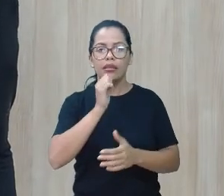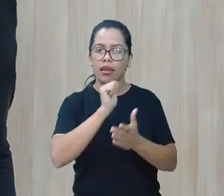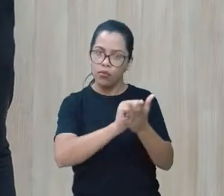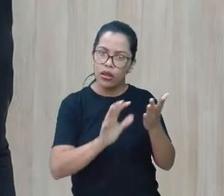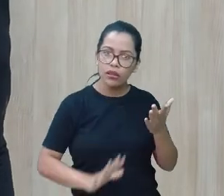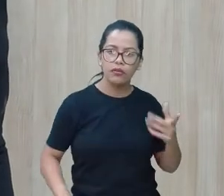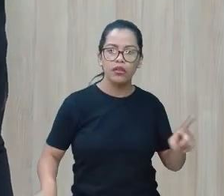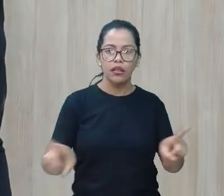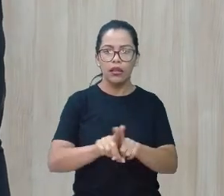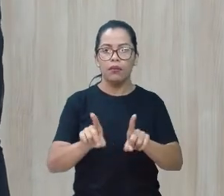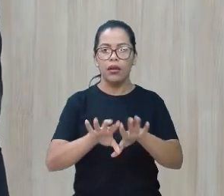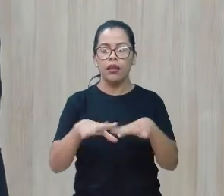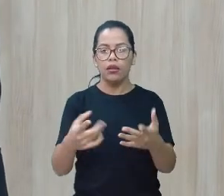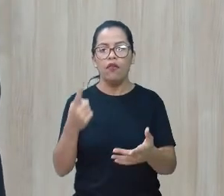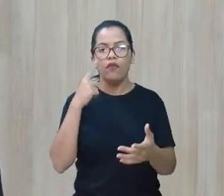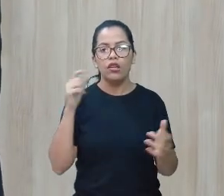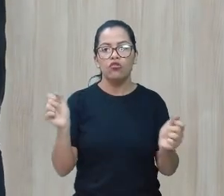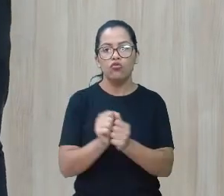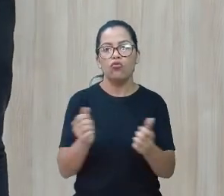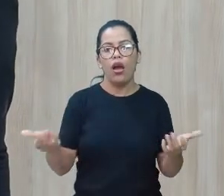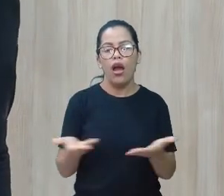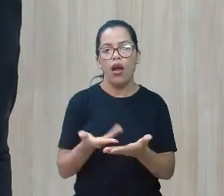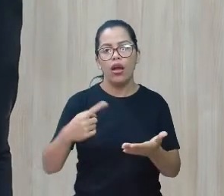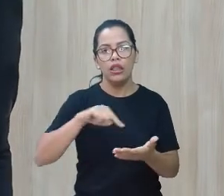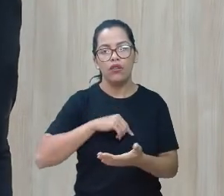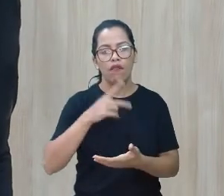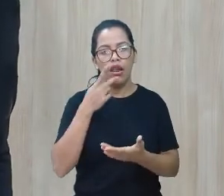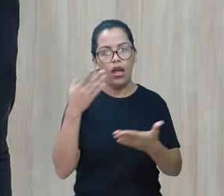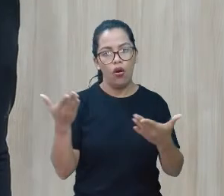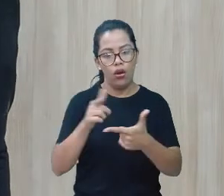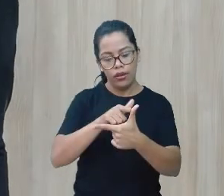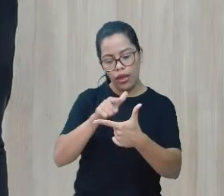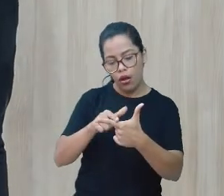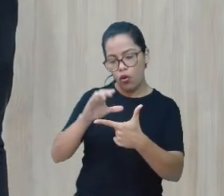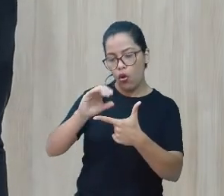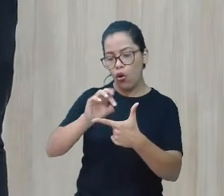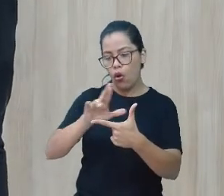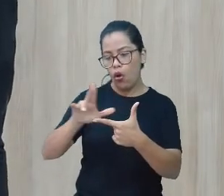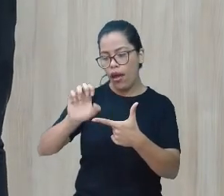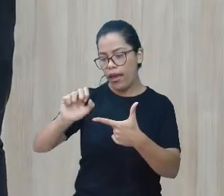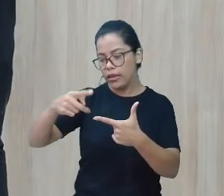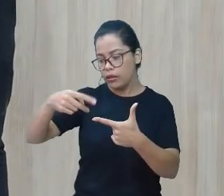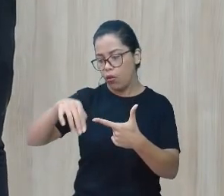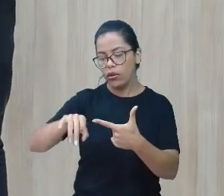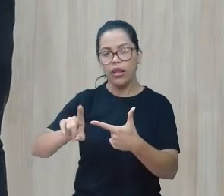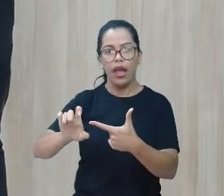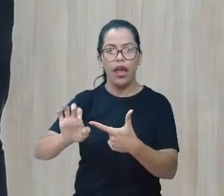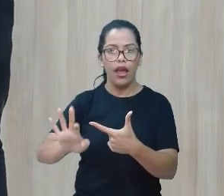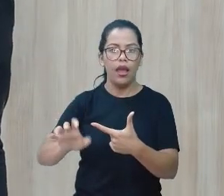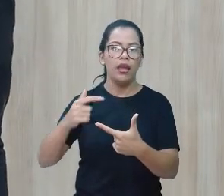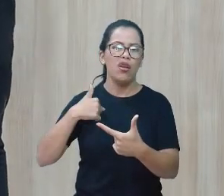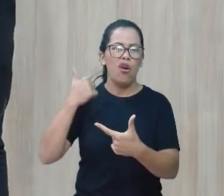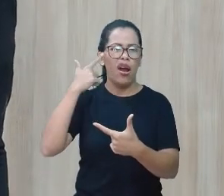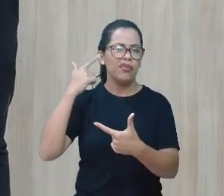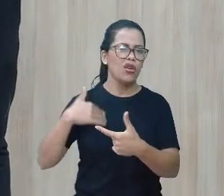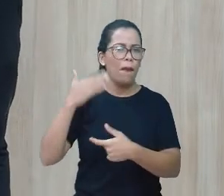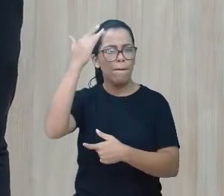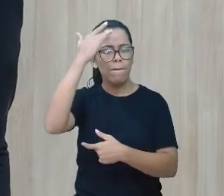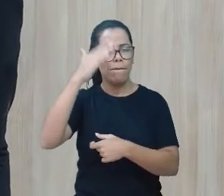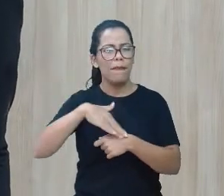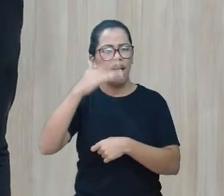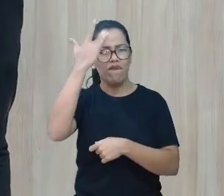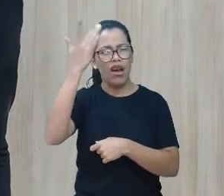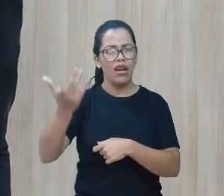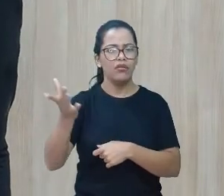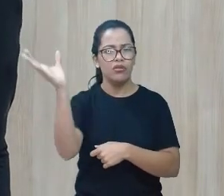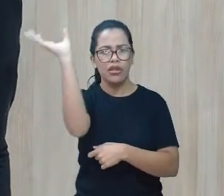exercícios, tá bom? Então, acompanha aqui comigo, vamos falar dos ângulos correspondentes, que eu acho que, dentre os 3, ele é um dos mais fáceis, né, Tiago, da